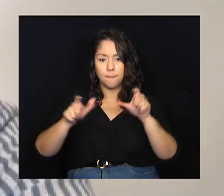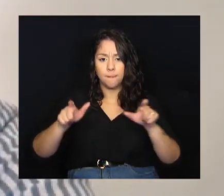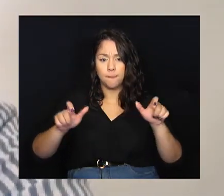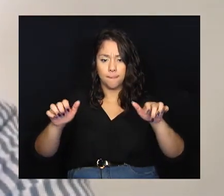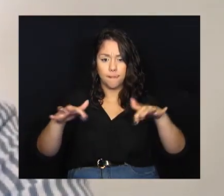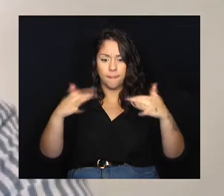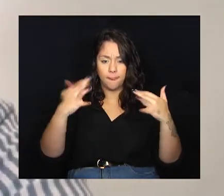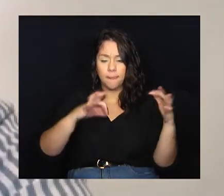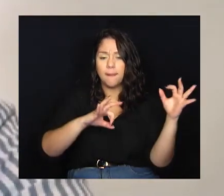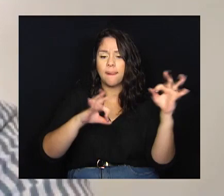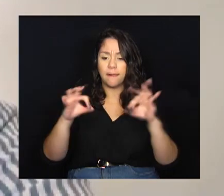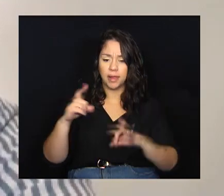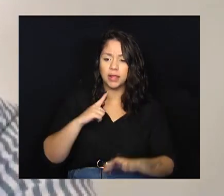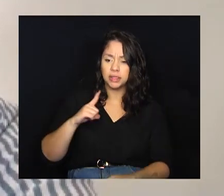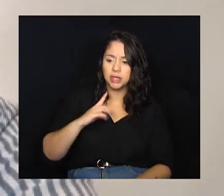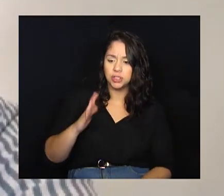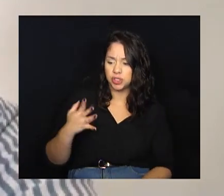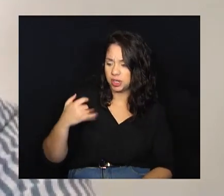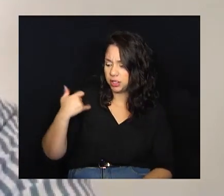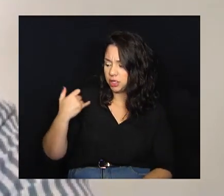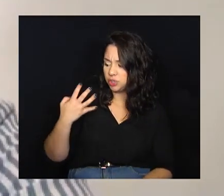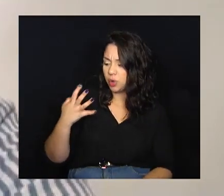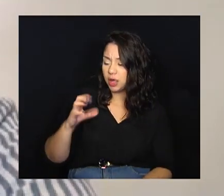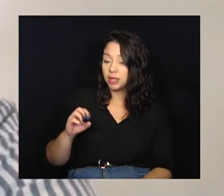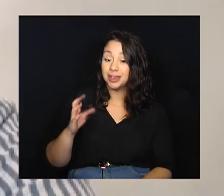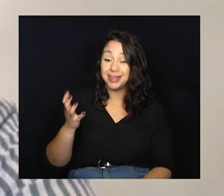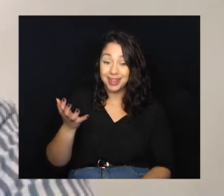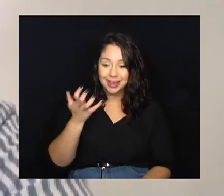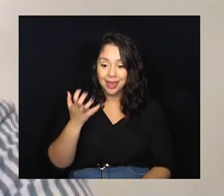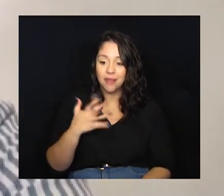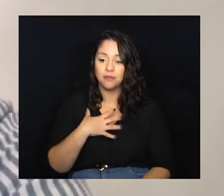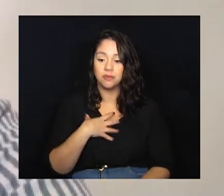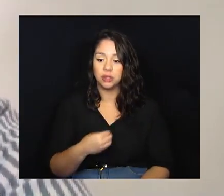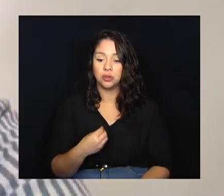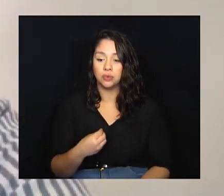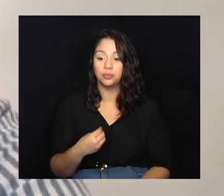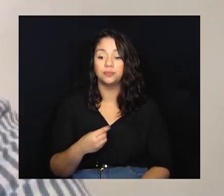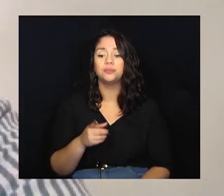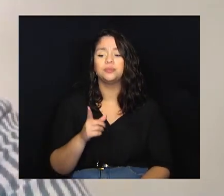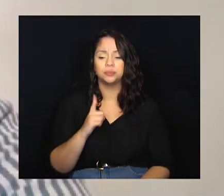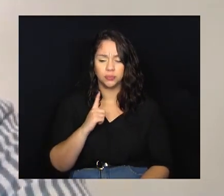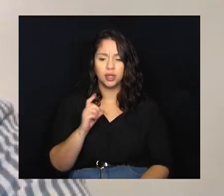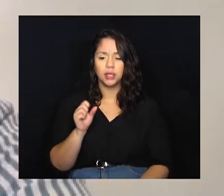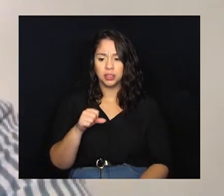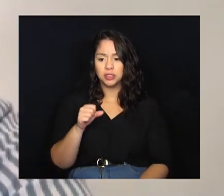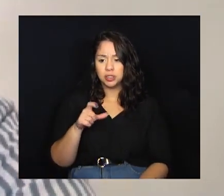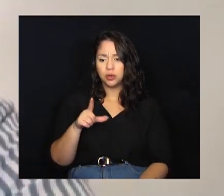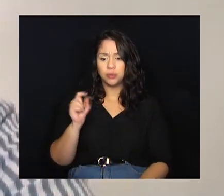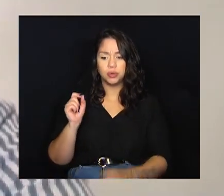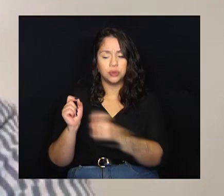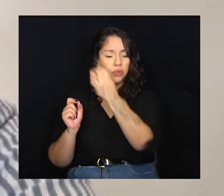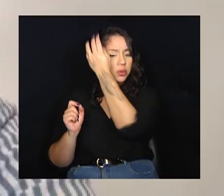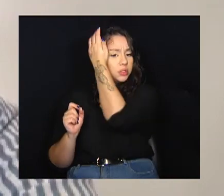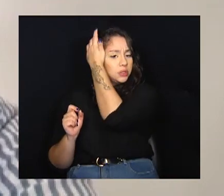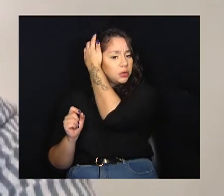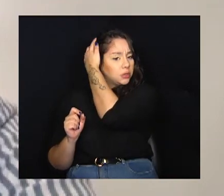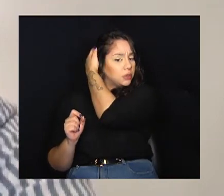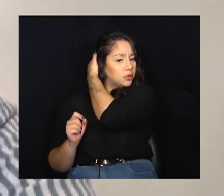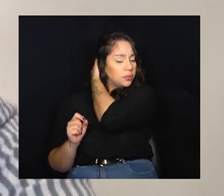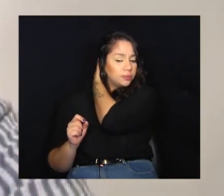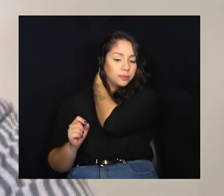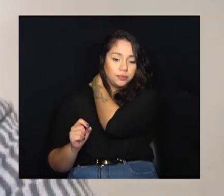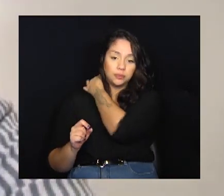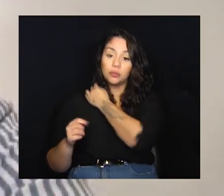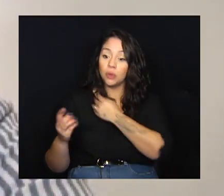que aí seus 40 anos e tem interesse de ter filhos é a gente tem sim opções né então hoje é a genética